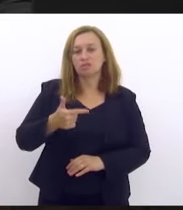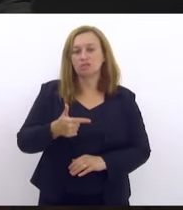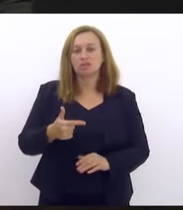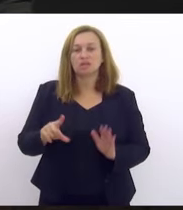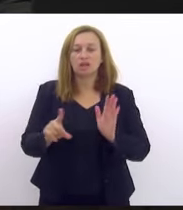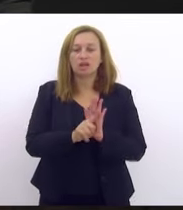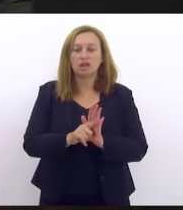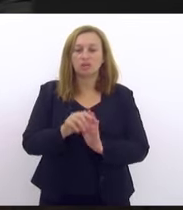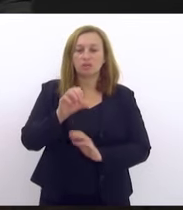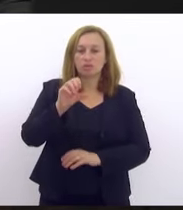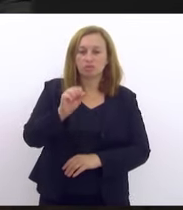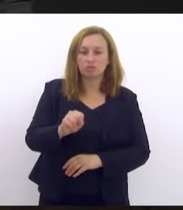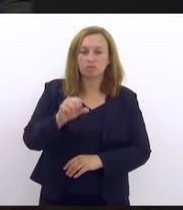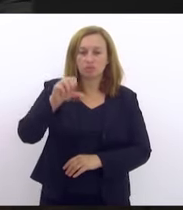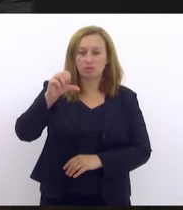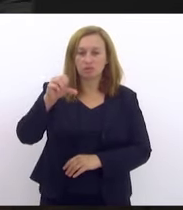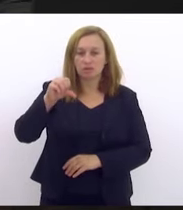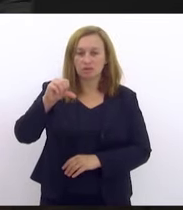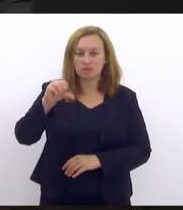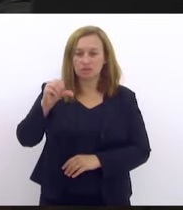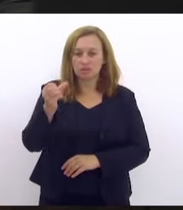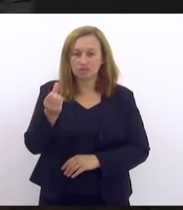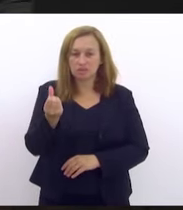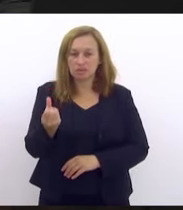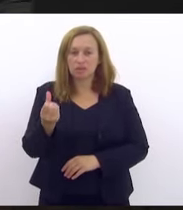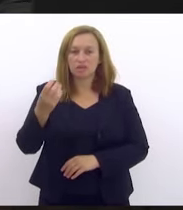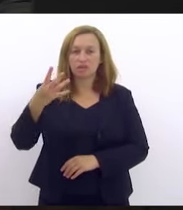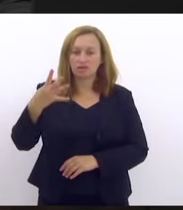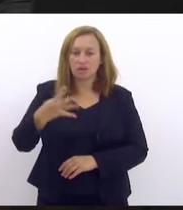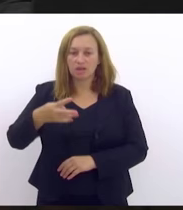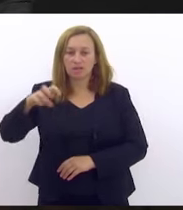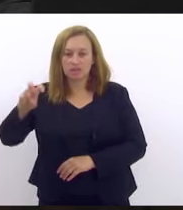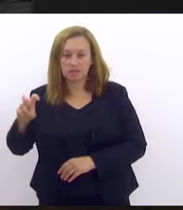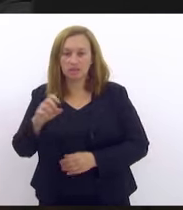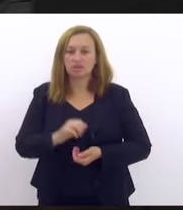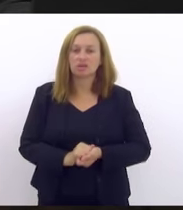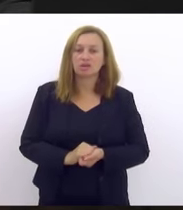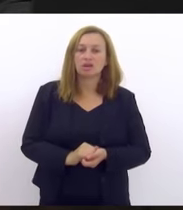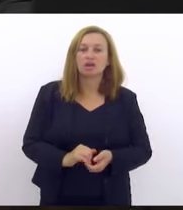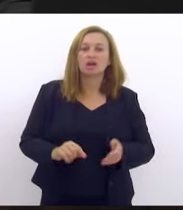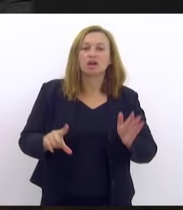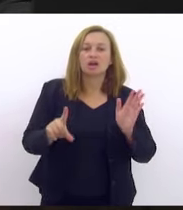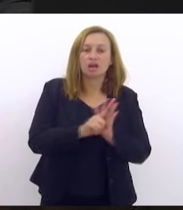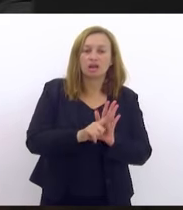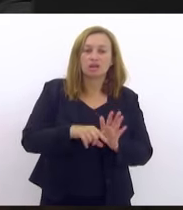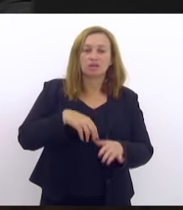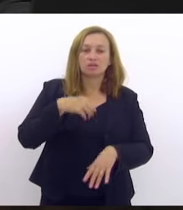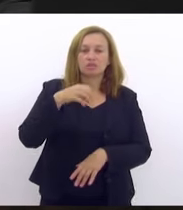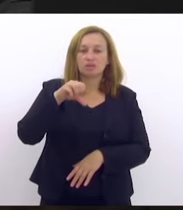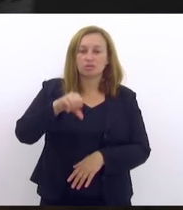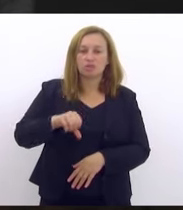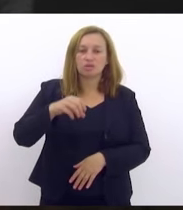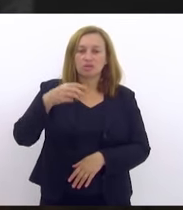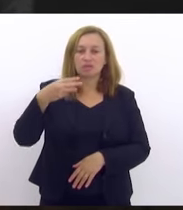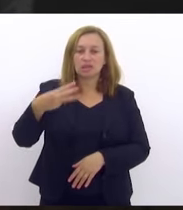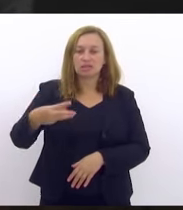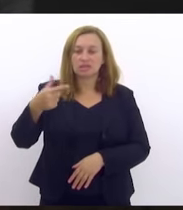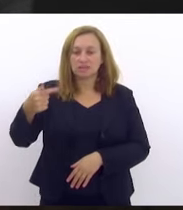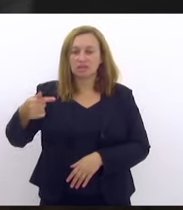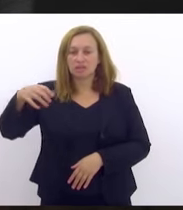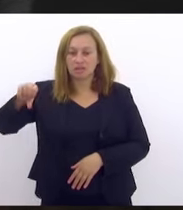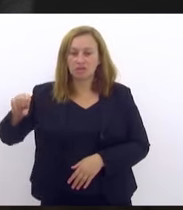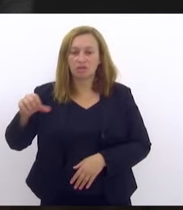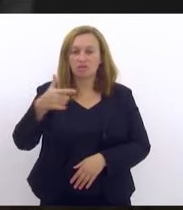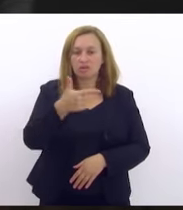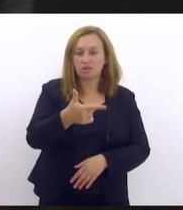8.645. De 9 de dezembro de 2019, revoga a Lei 9.379, de 22 de julho de